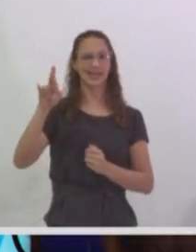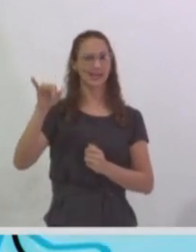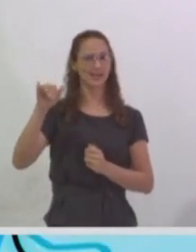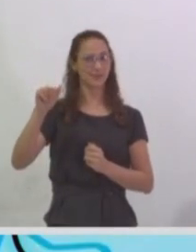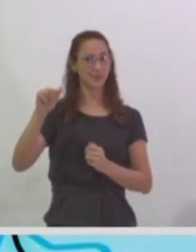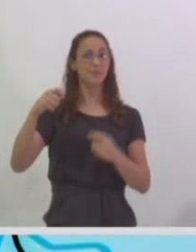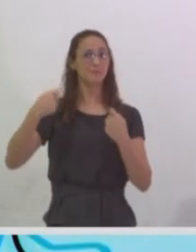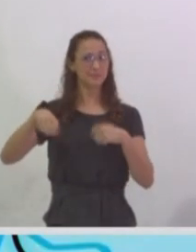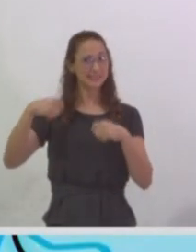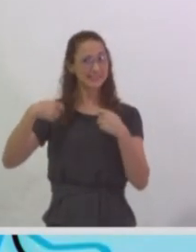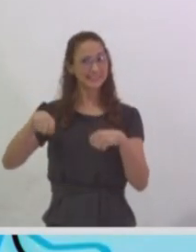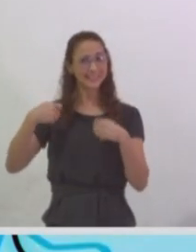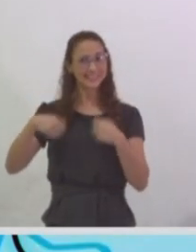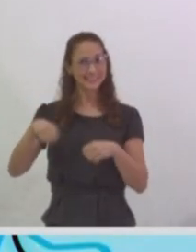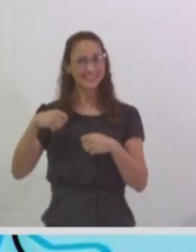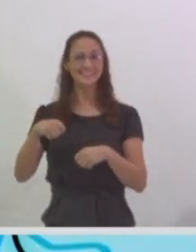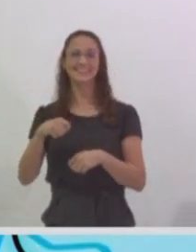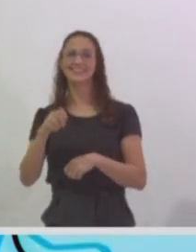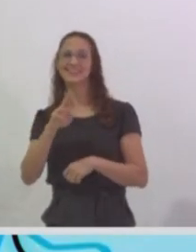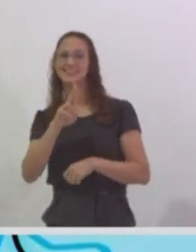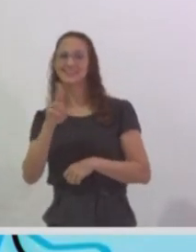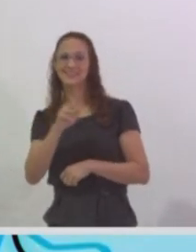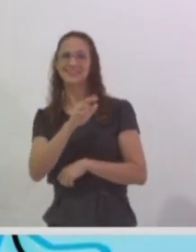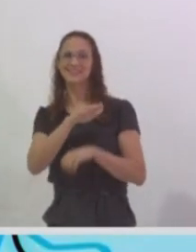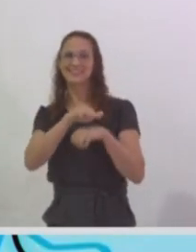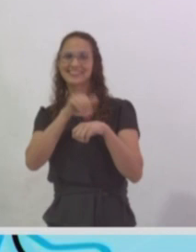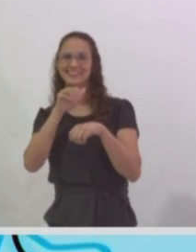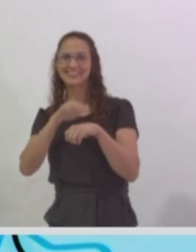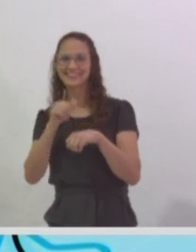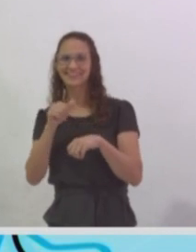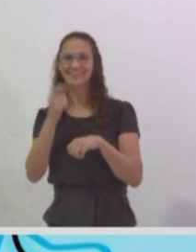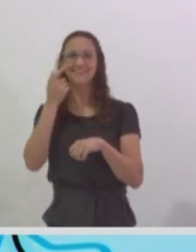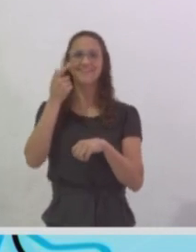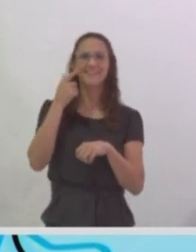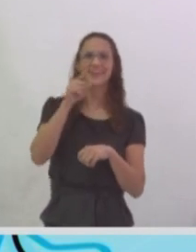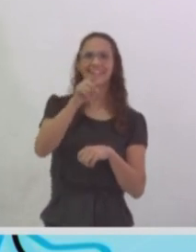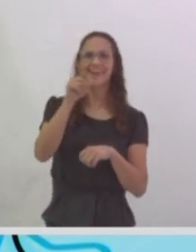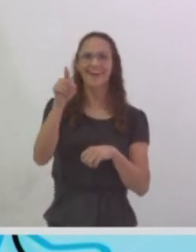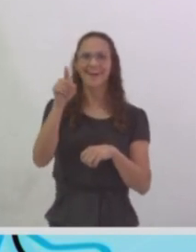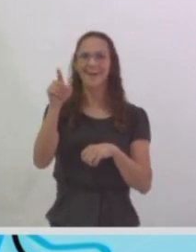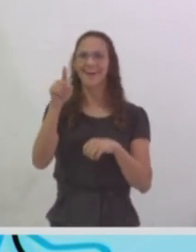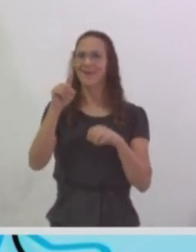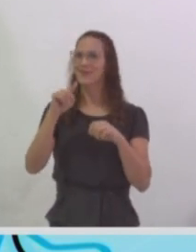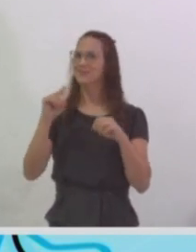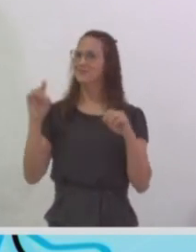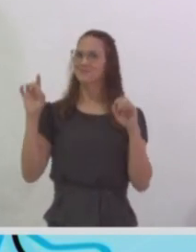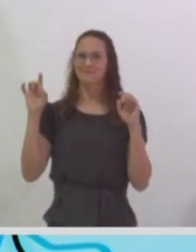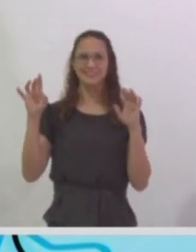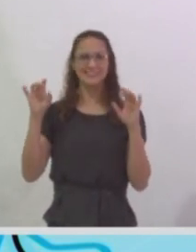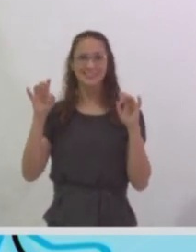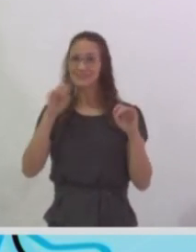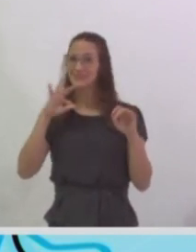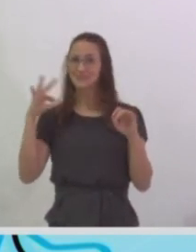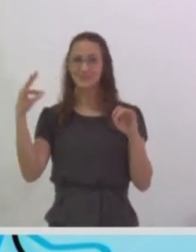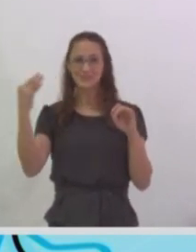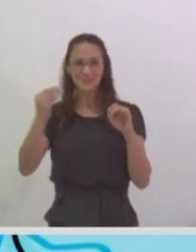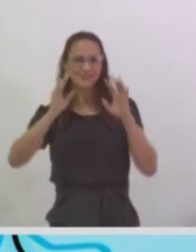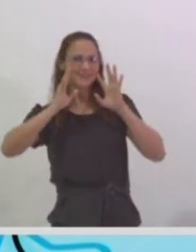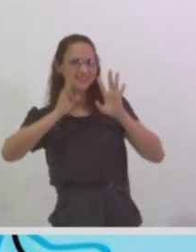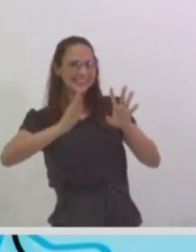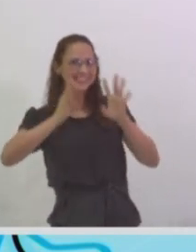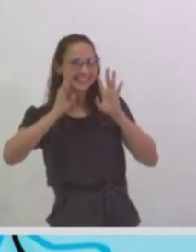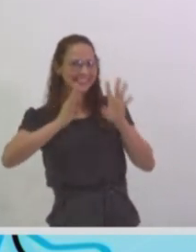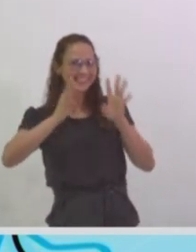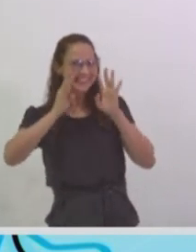olha só o sucesso que foi o primeiro momento. Todo mundo ligado e antenado na nossa aula. Está todo mundo